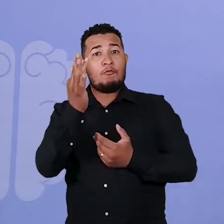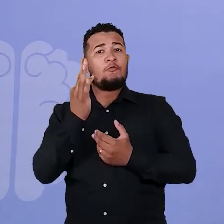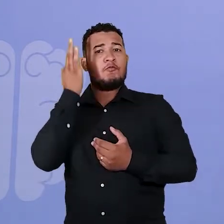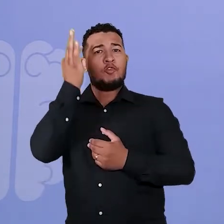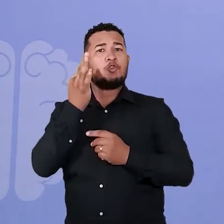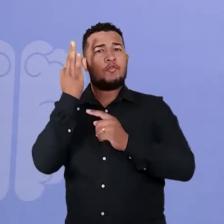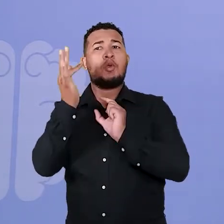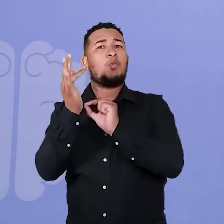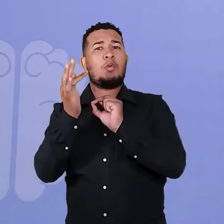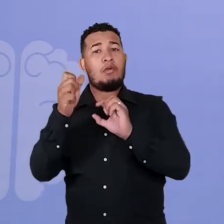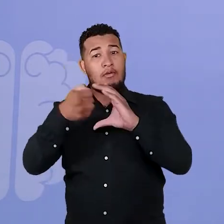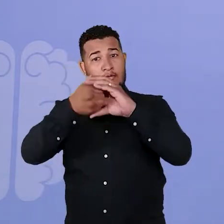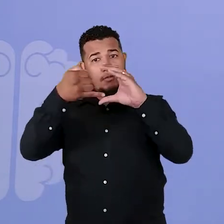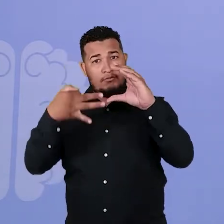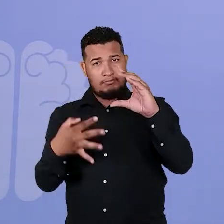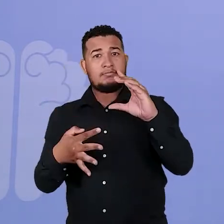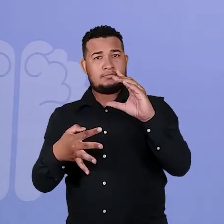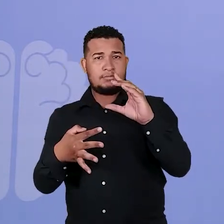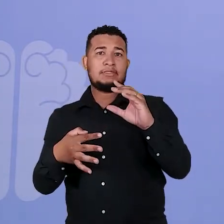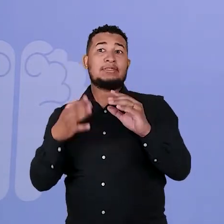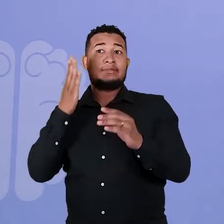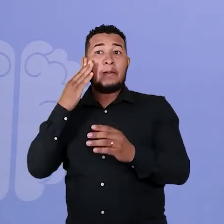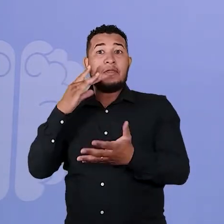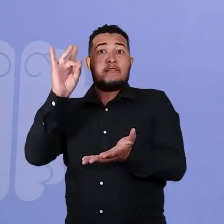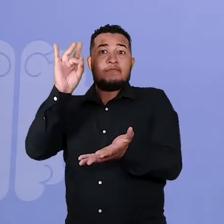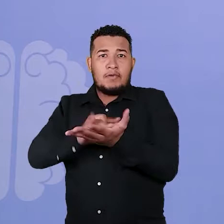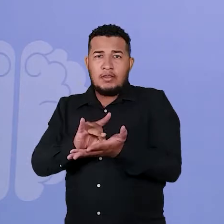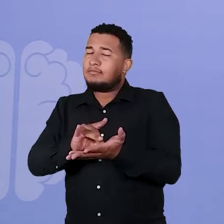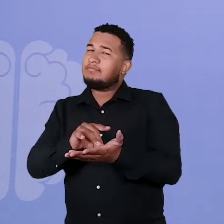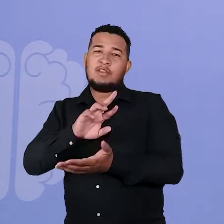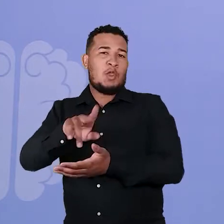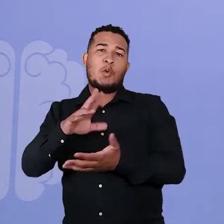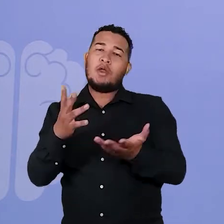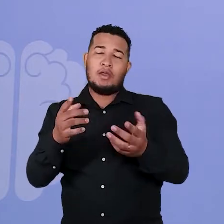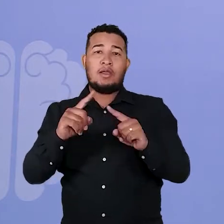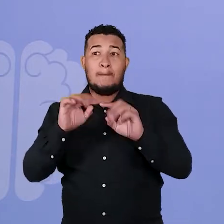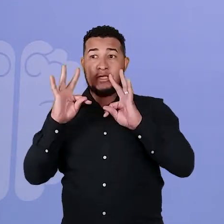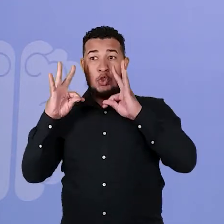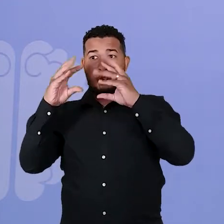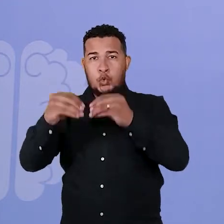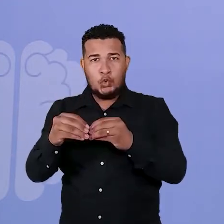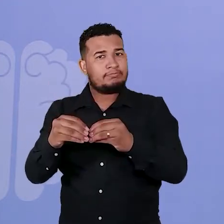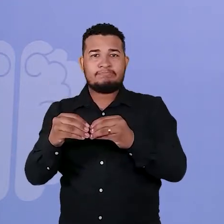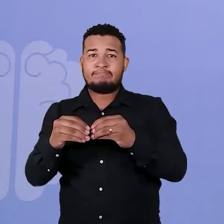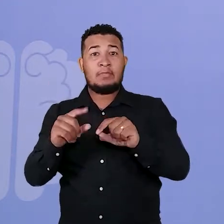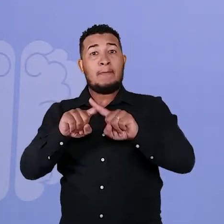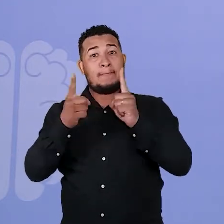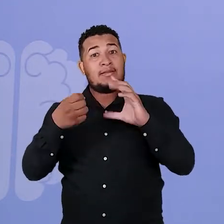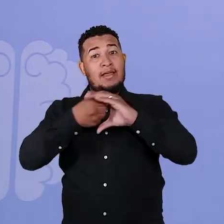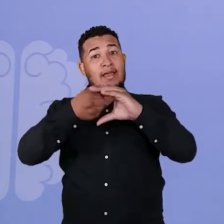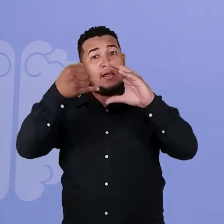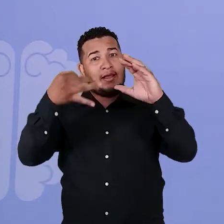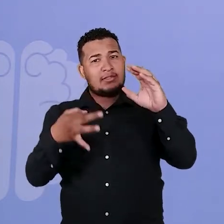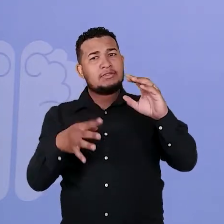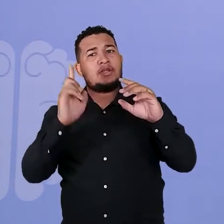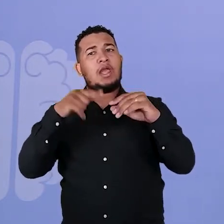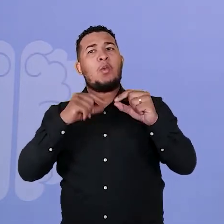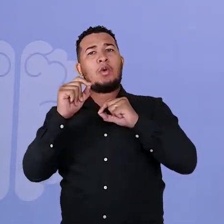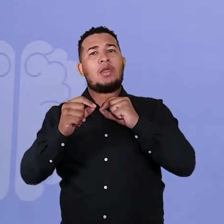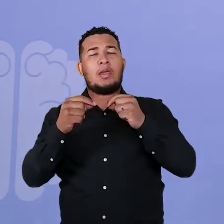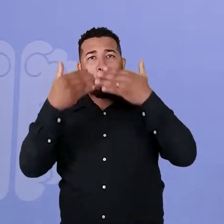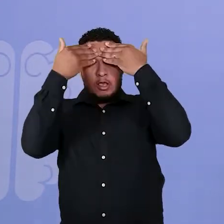a filosofia, por característica, é claro que isso não define a filosofia como um todo, mas a característica dela